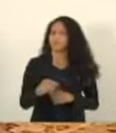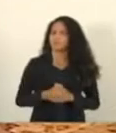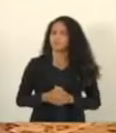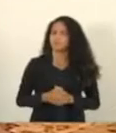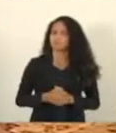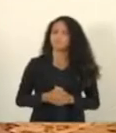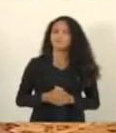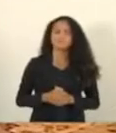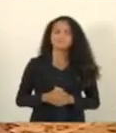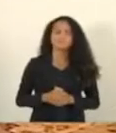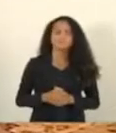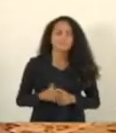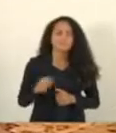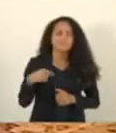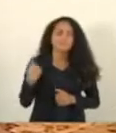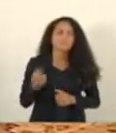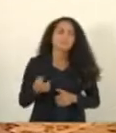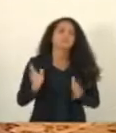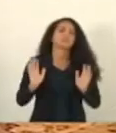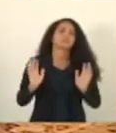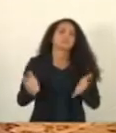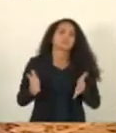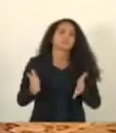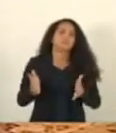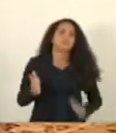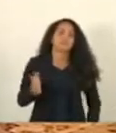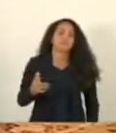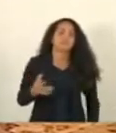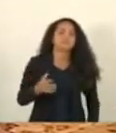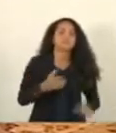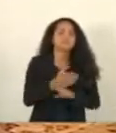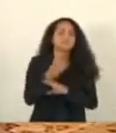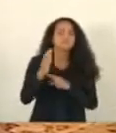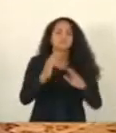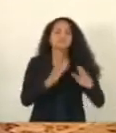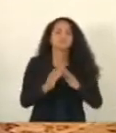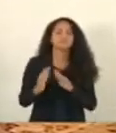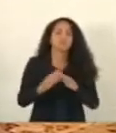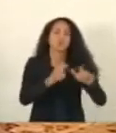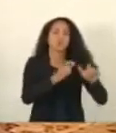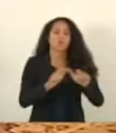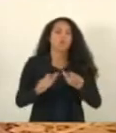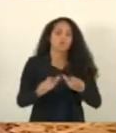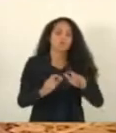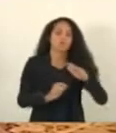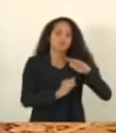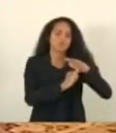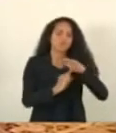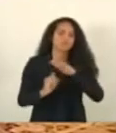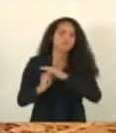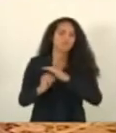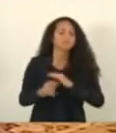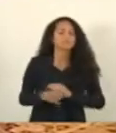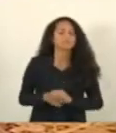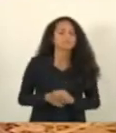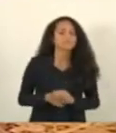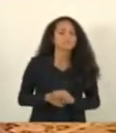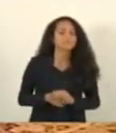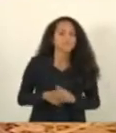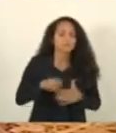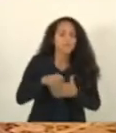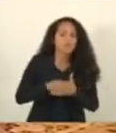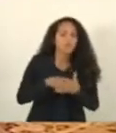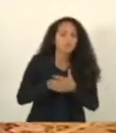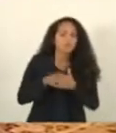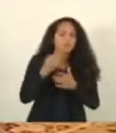ataque que nós estamos fazendo a duas, pelo menos duas instituições que se destacam na luta